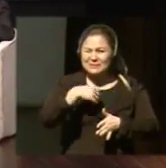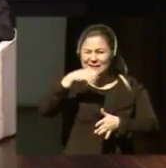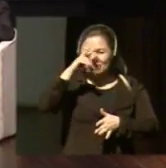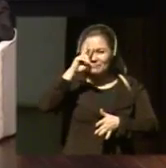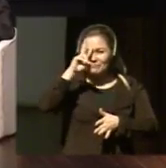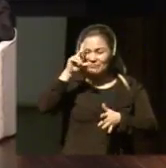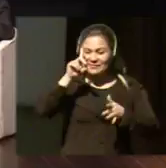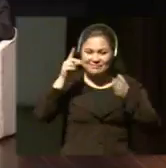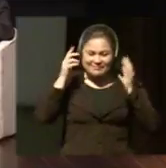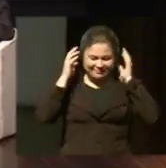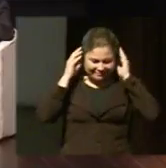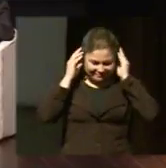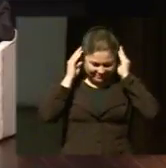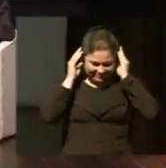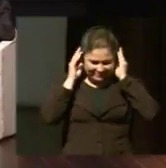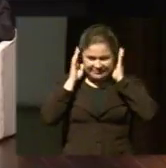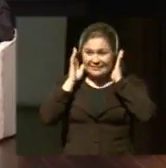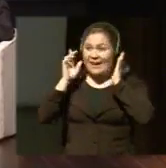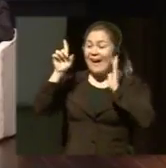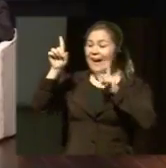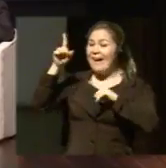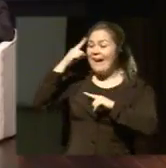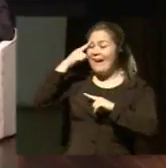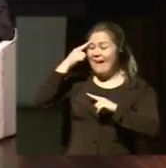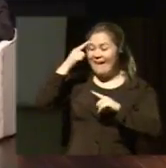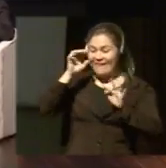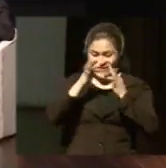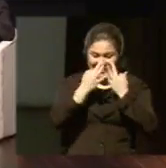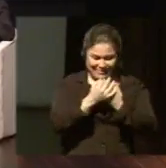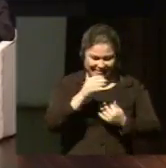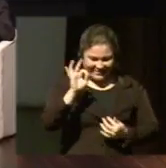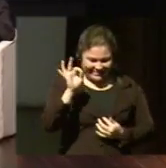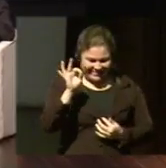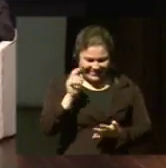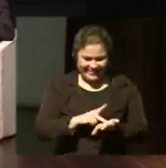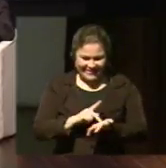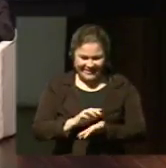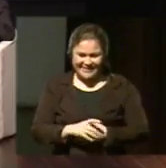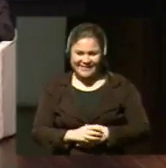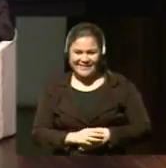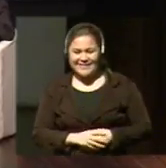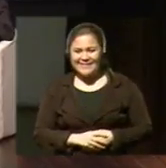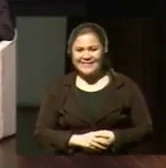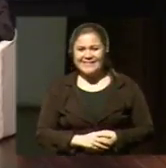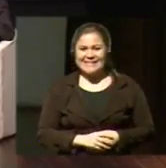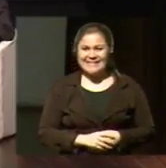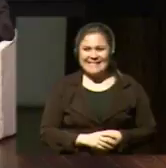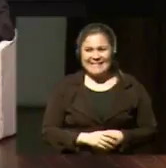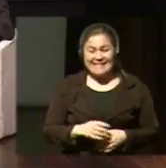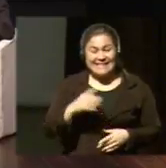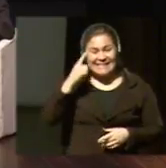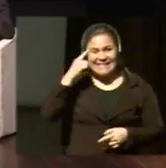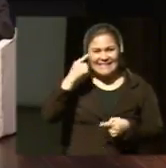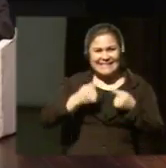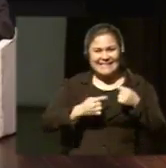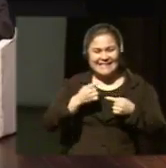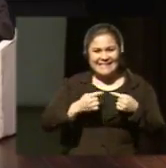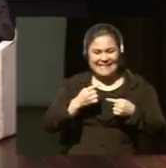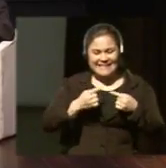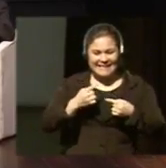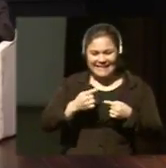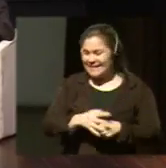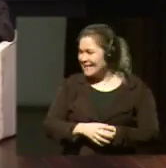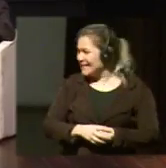Família. Família, desculpa. Ah, sim. Okay. Sie dürfen Kopfhörer abnehmen.